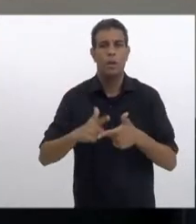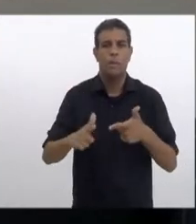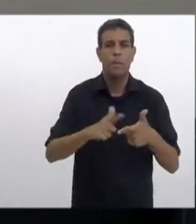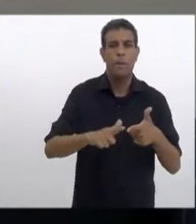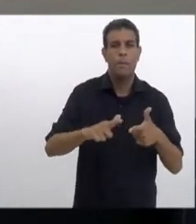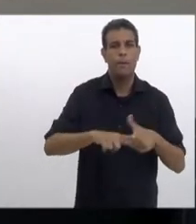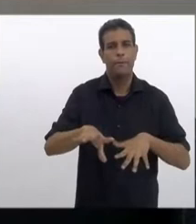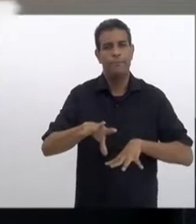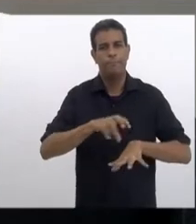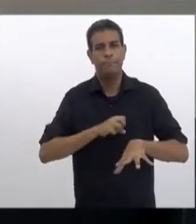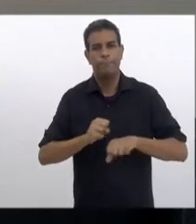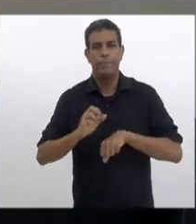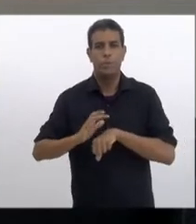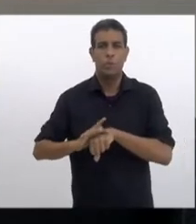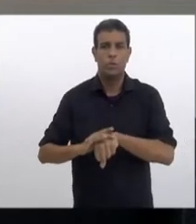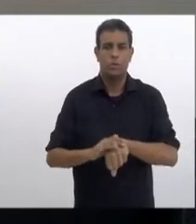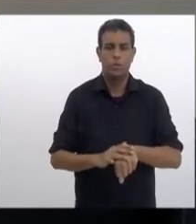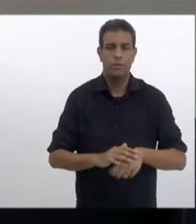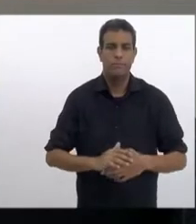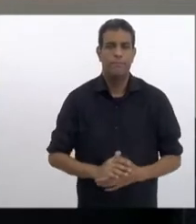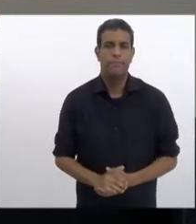associado ao uso de drogas.